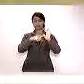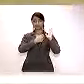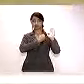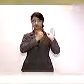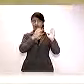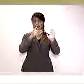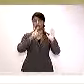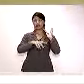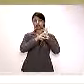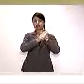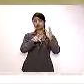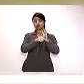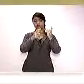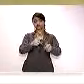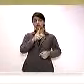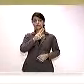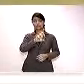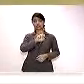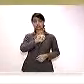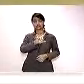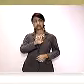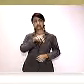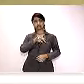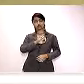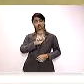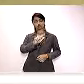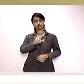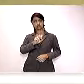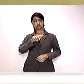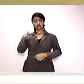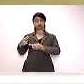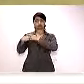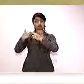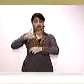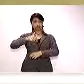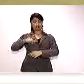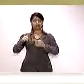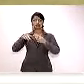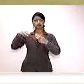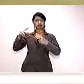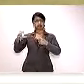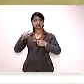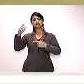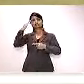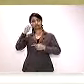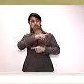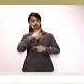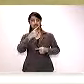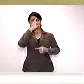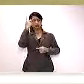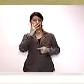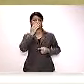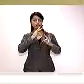contos da Câmara de presidente chves de 2014 assessorias técnicas pela regularidade a MPC entende que as questões do códo pessoal impõe